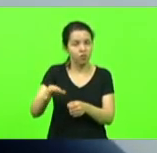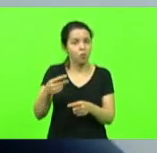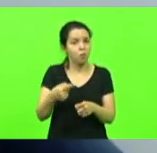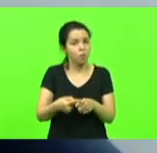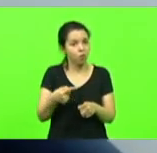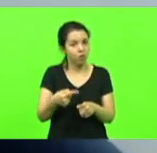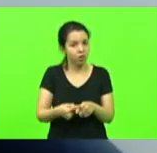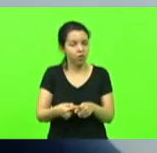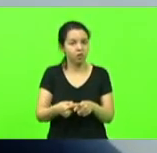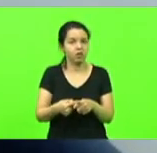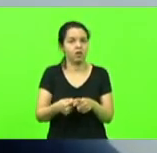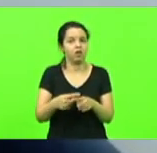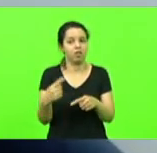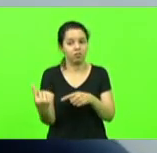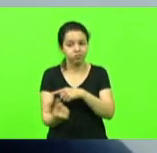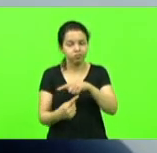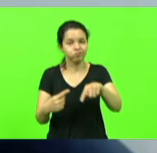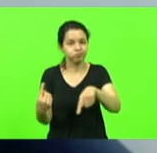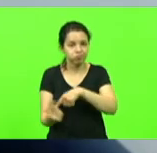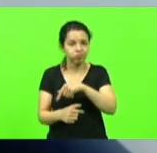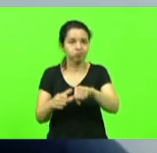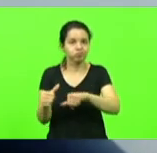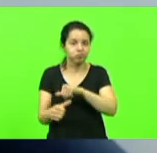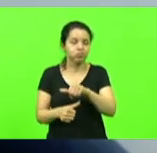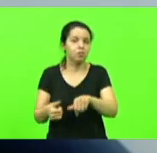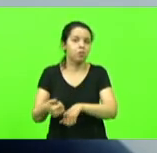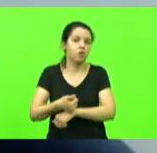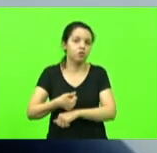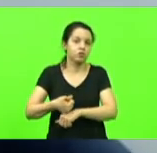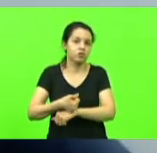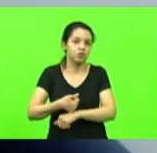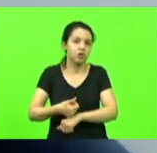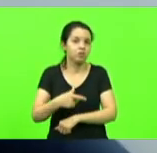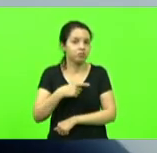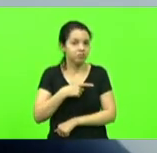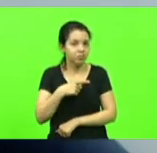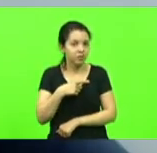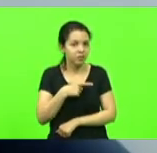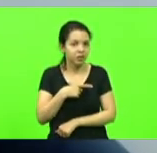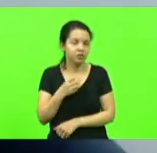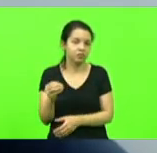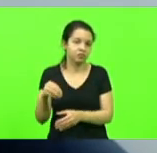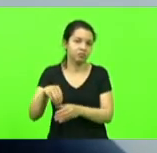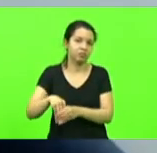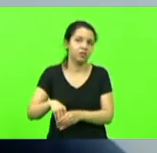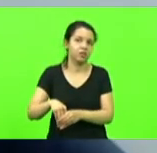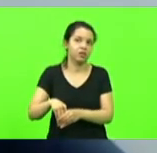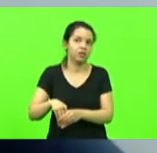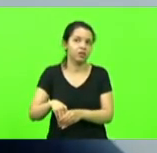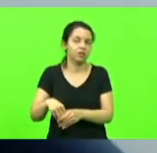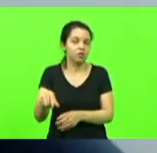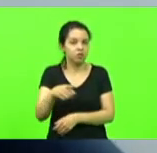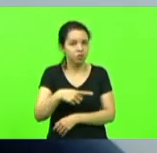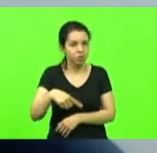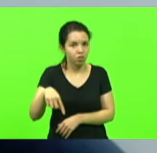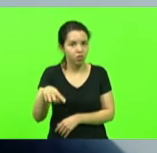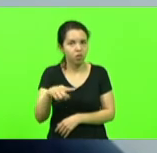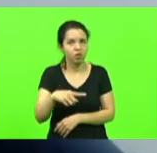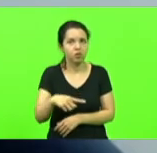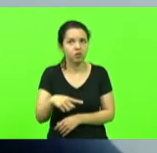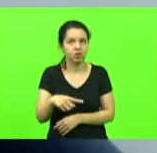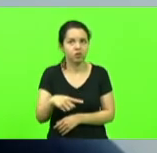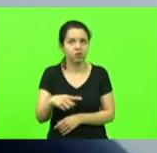essa rotatividade de profissionais que existe, a gente acaba sendo